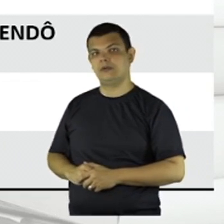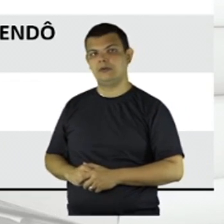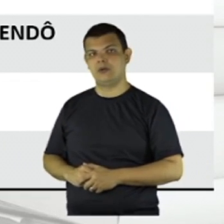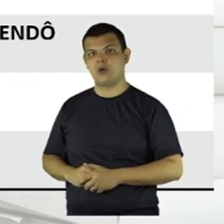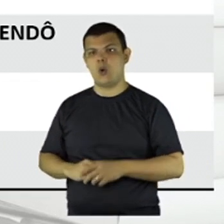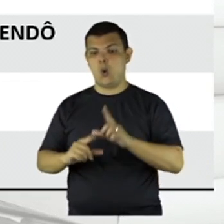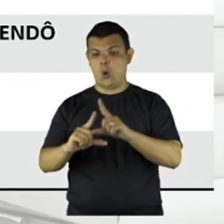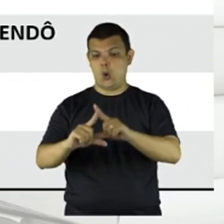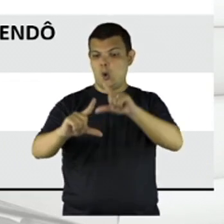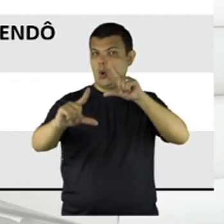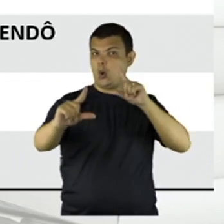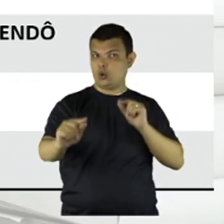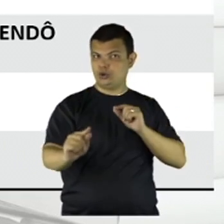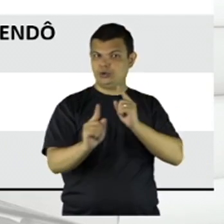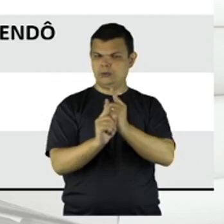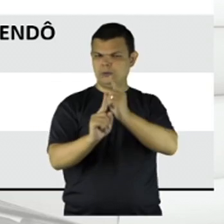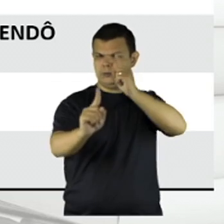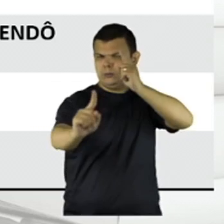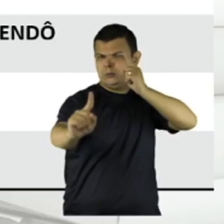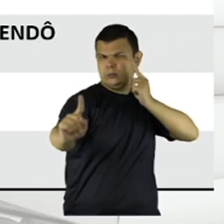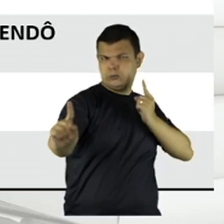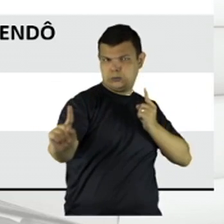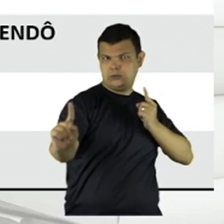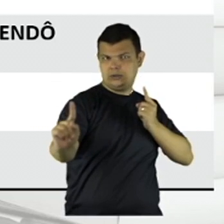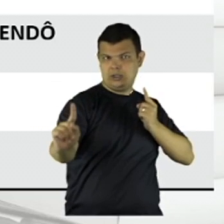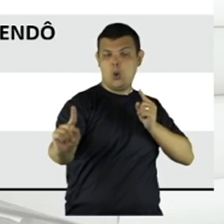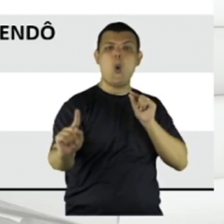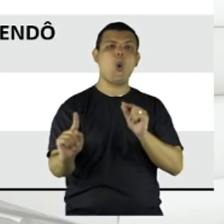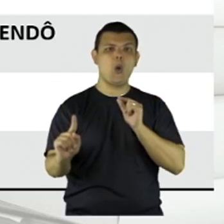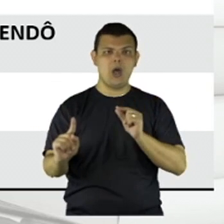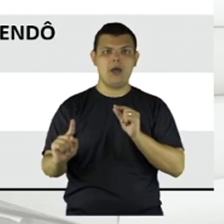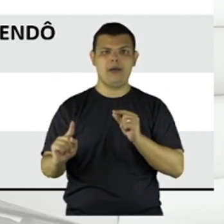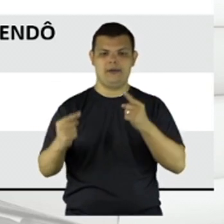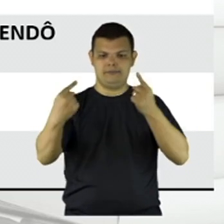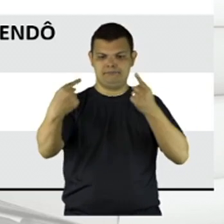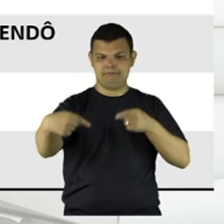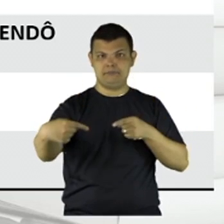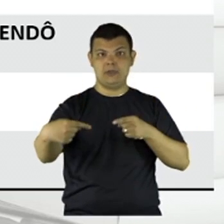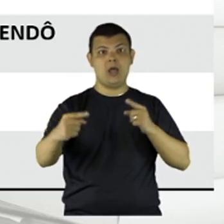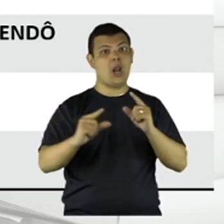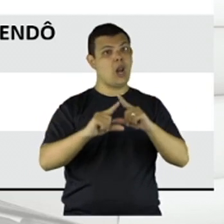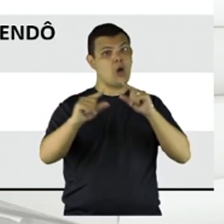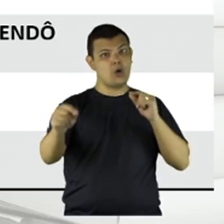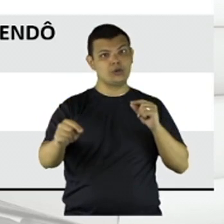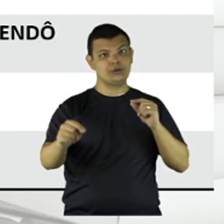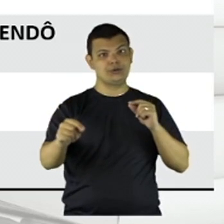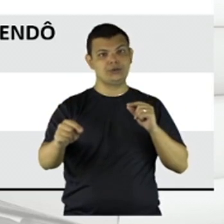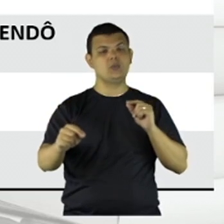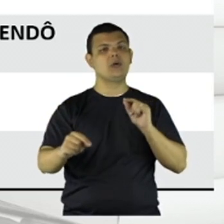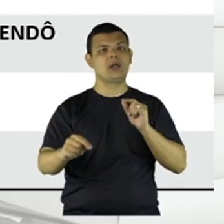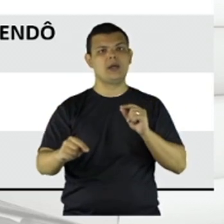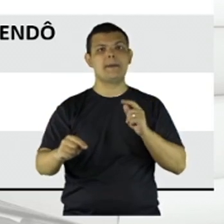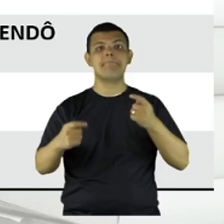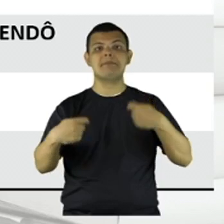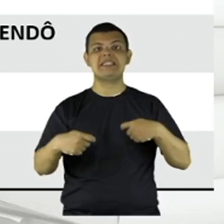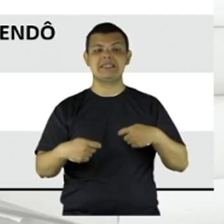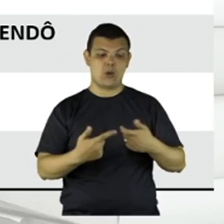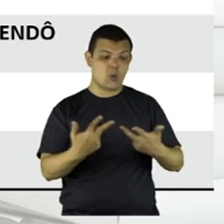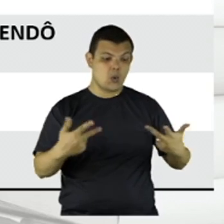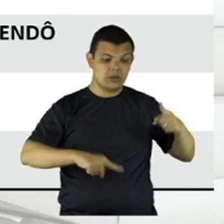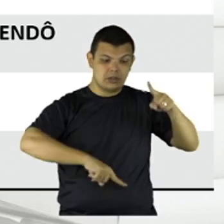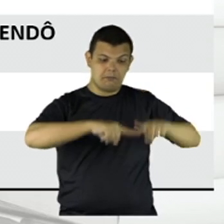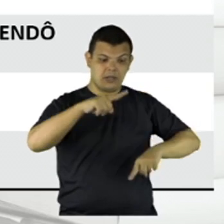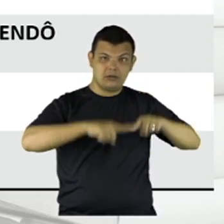Lutas de longa distância são aquelas em que os oponentes ficam tão afastados que precisam de um